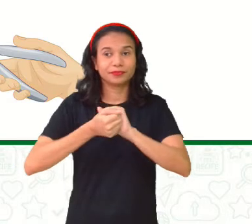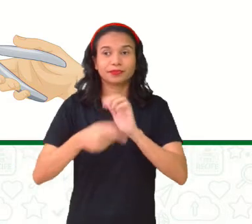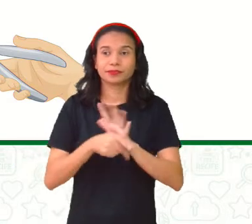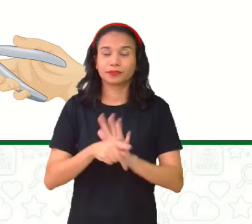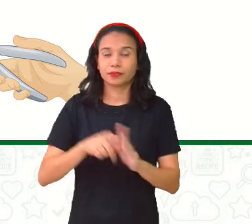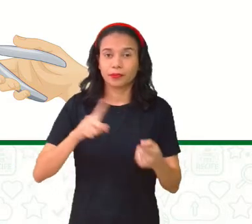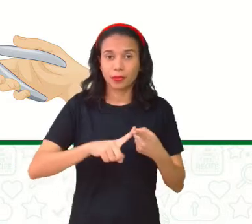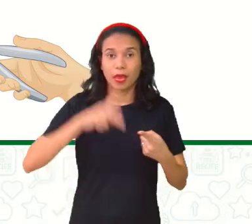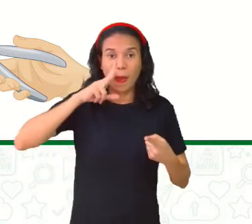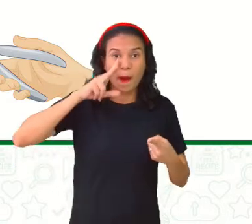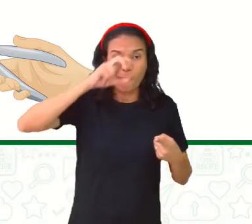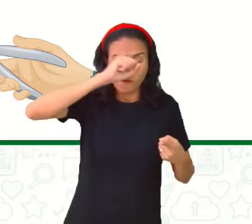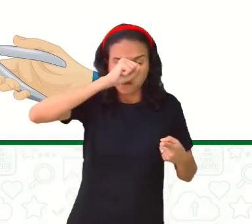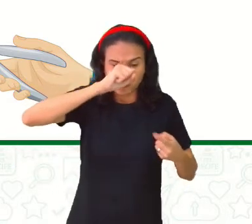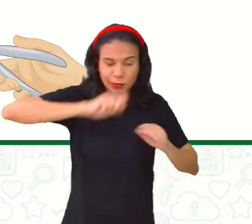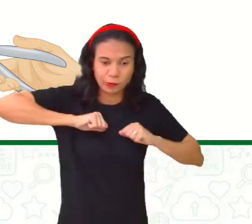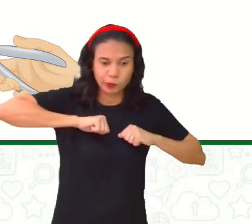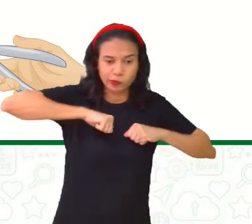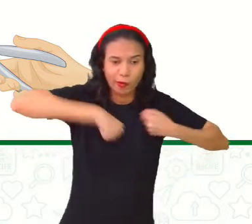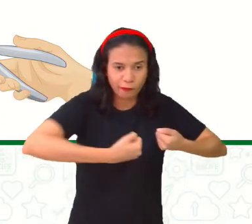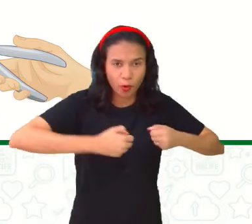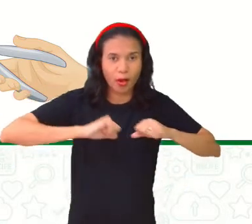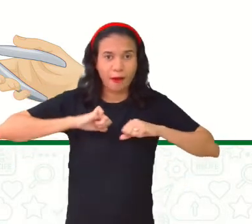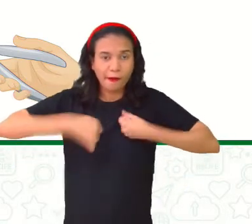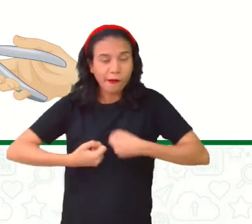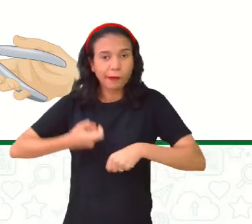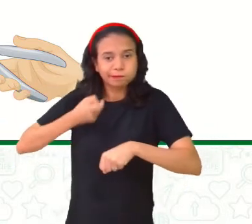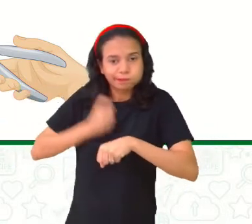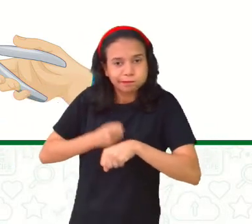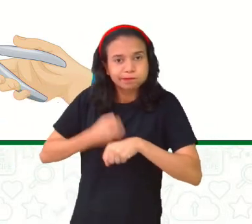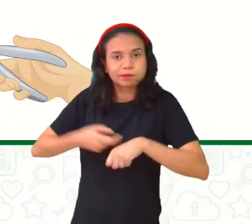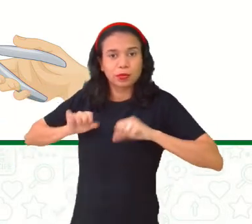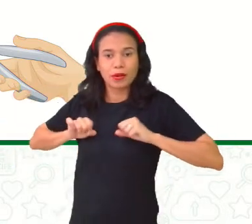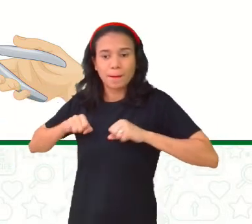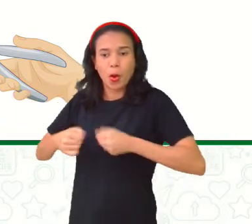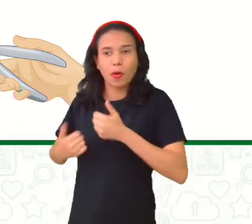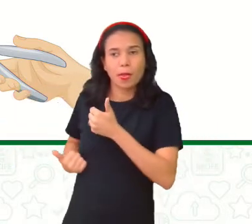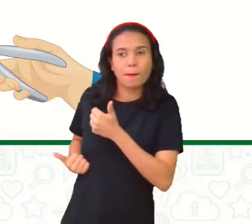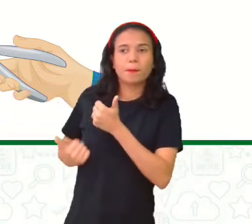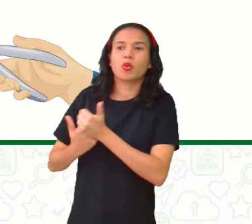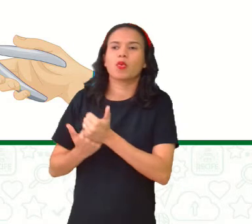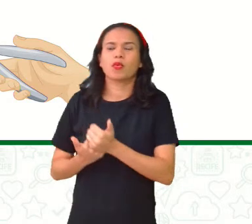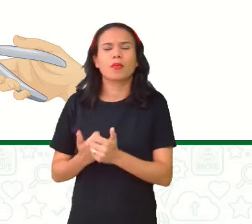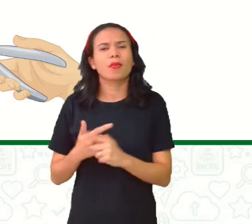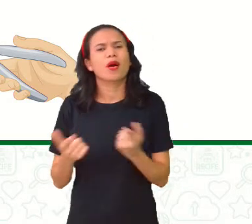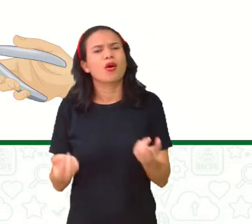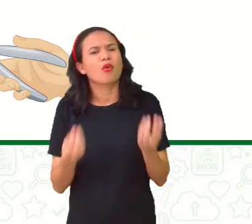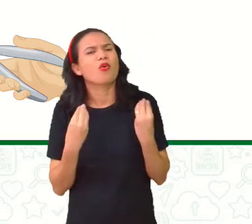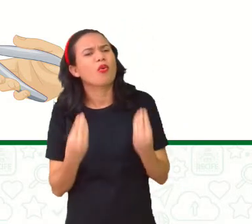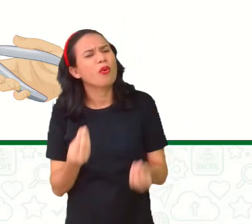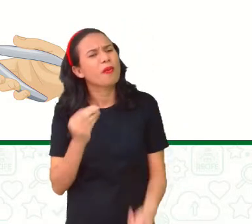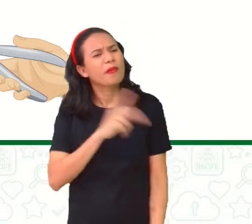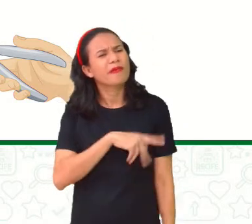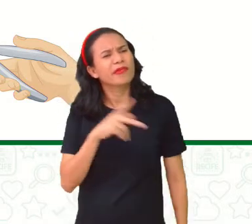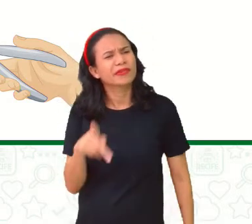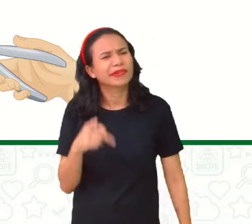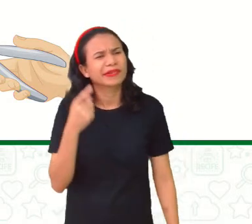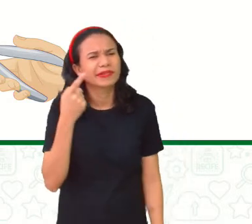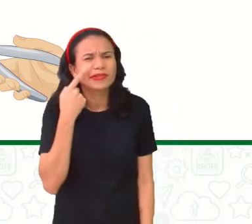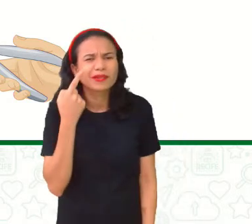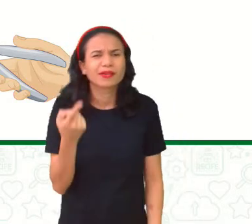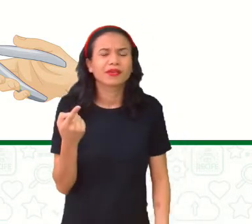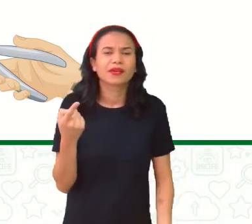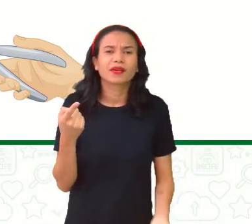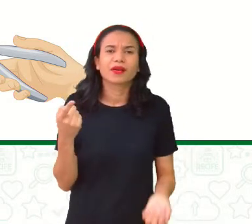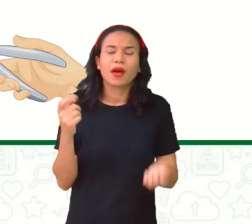Força potente, força resistente e ponto de apoio. Eita, prof, nunca ouvi falar nessas coisas. Você